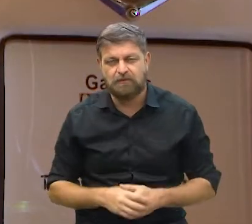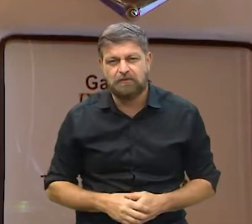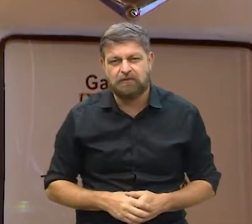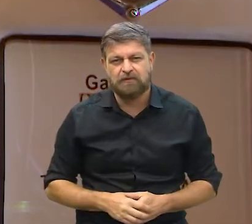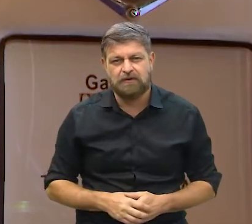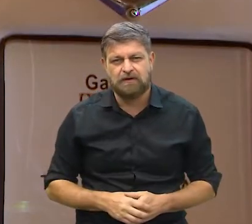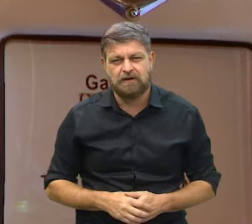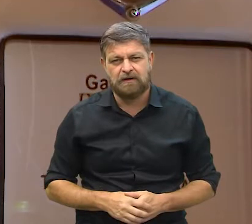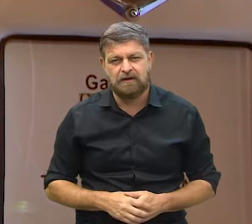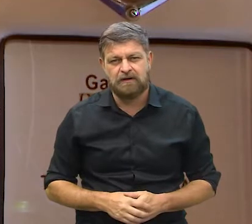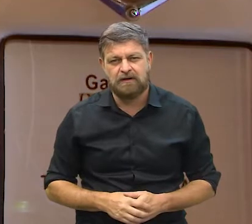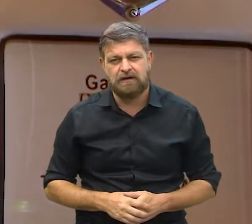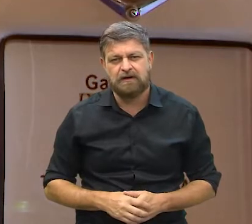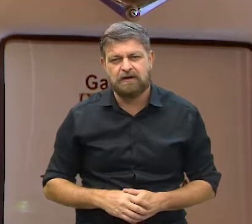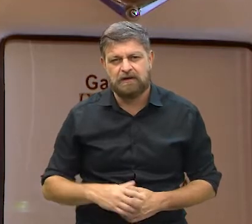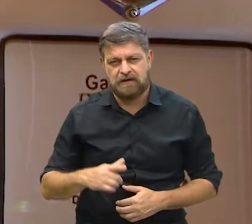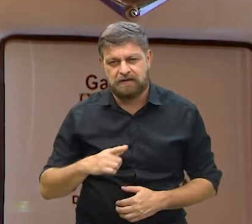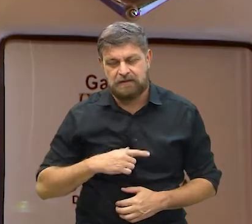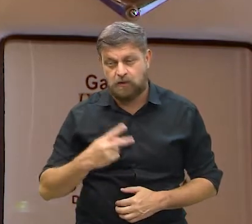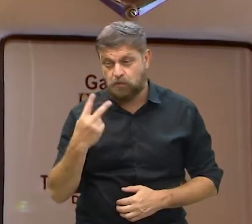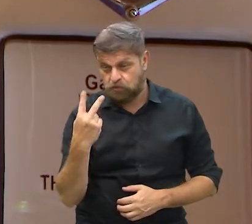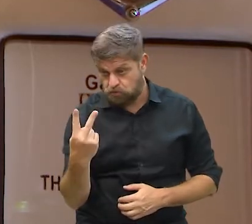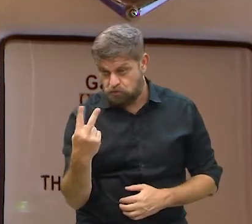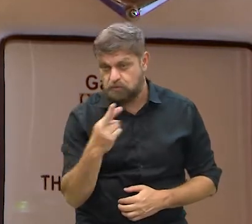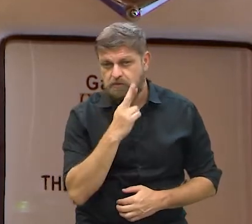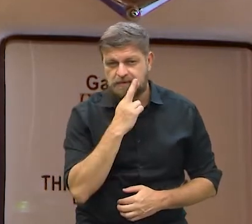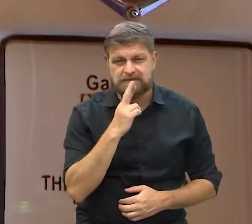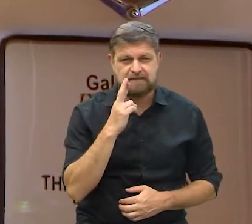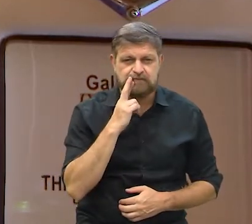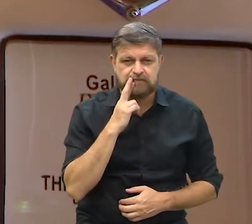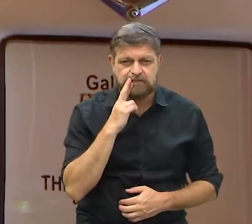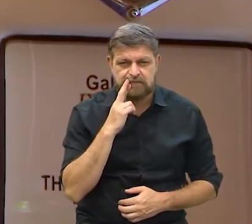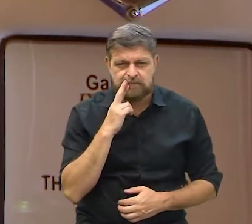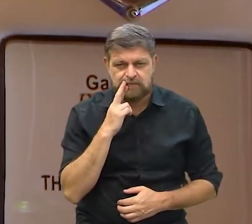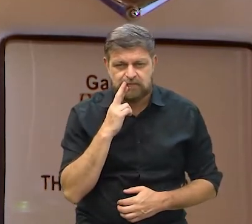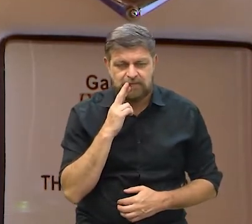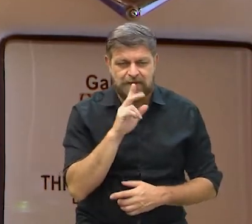a gente tem dois restaurantes, né? Se chama um